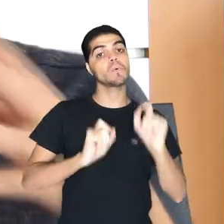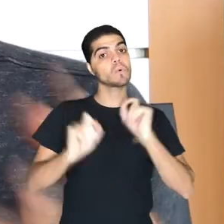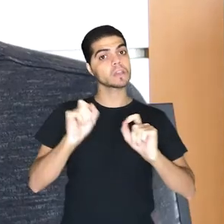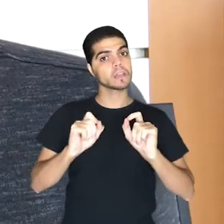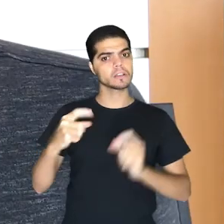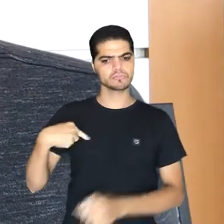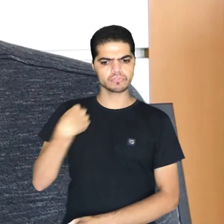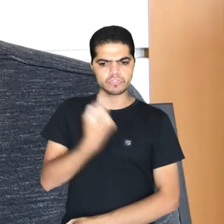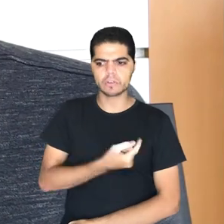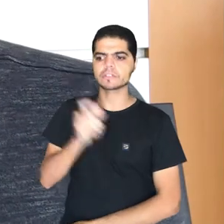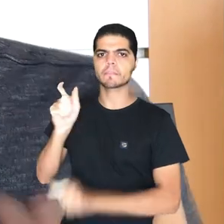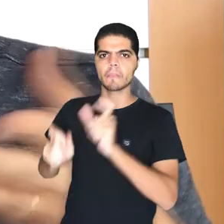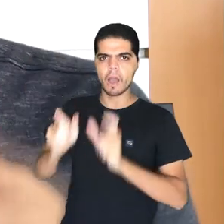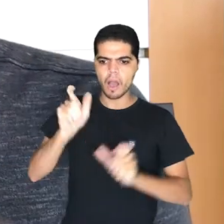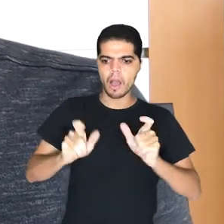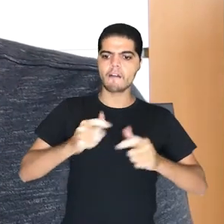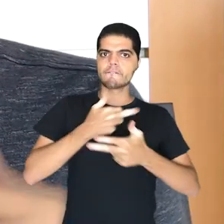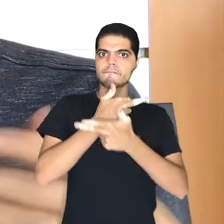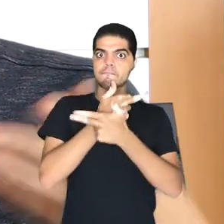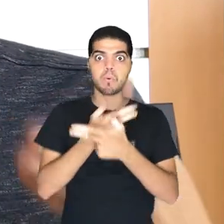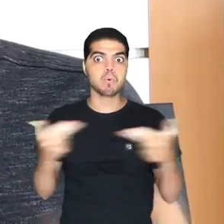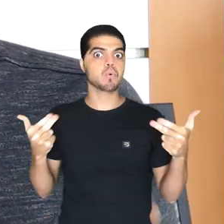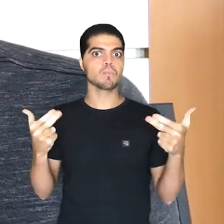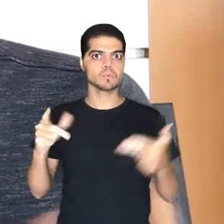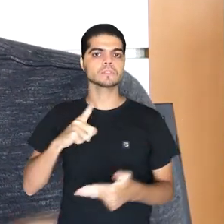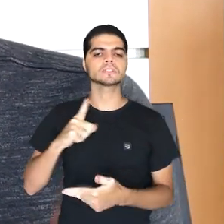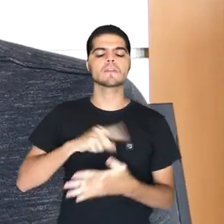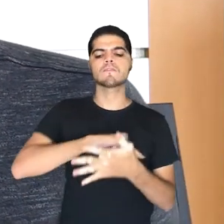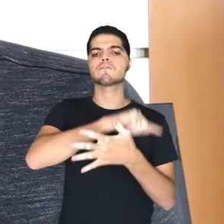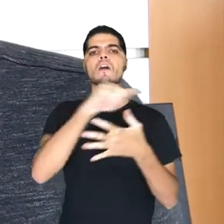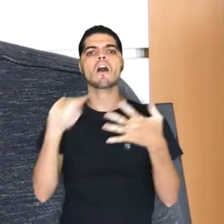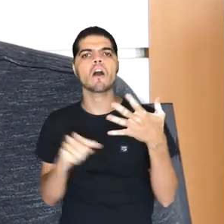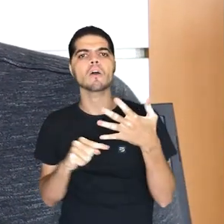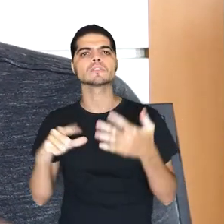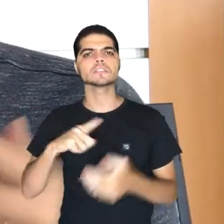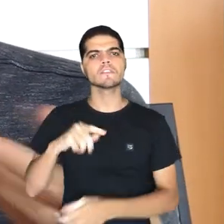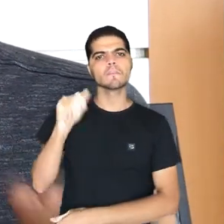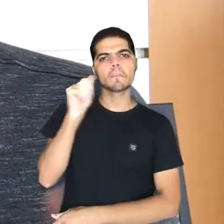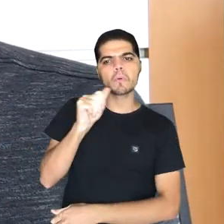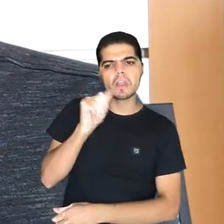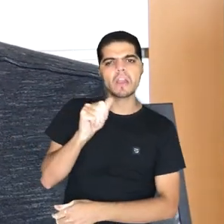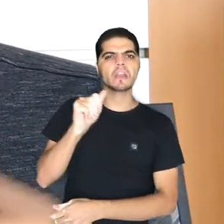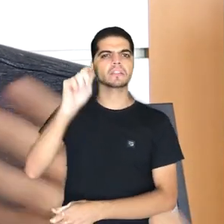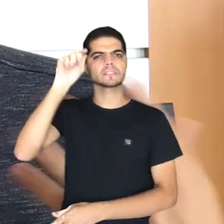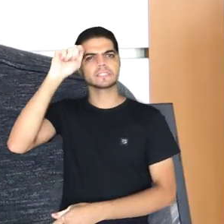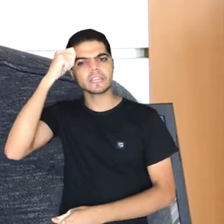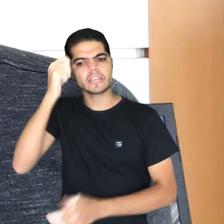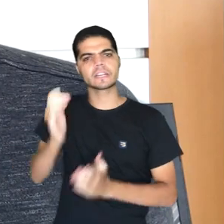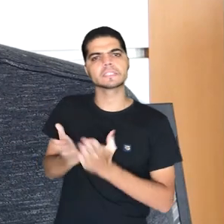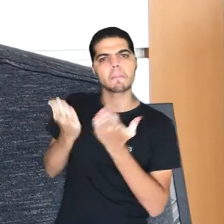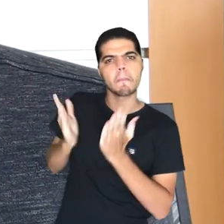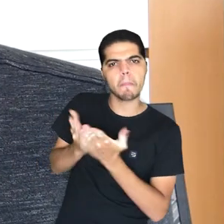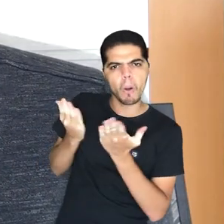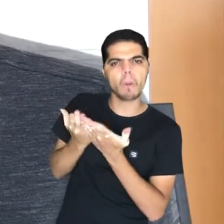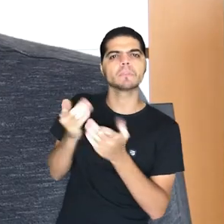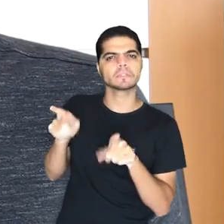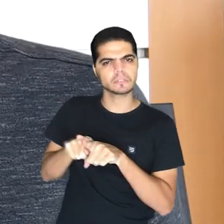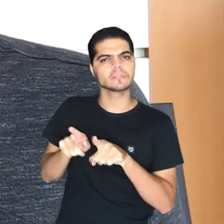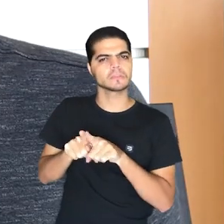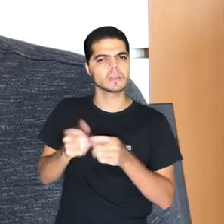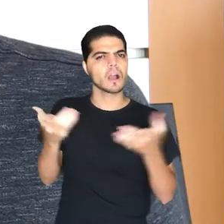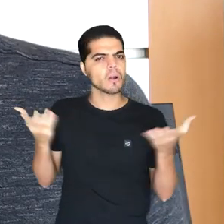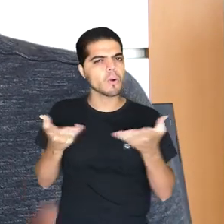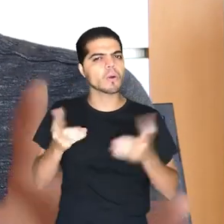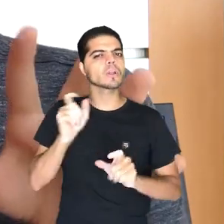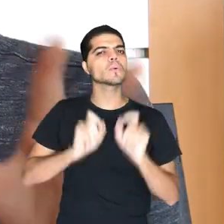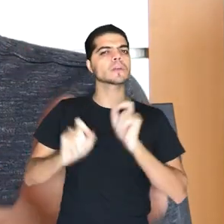por muitas pessoas, dentre elas, sim, mulheres, pessoas pobres, negros e assim por diante. Vamos começar